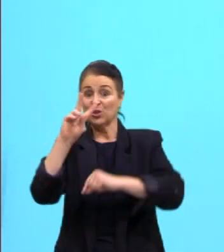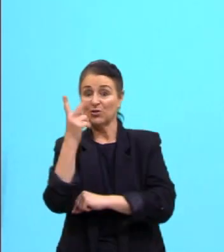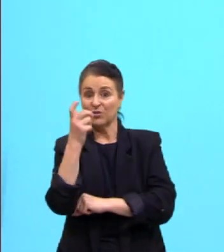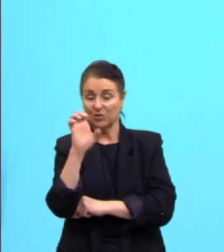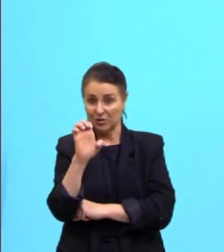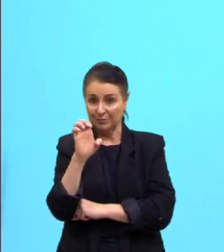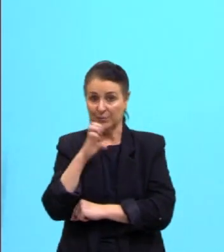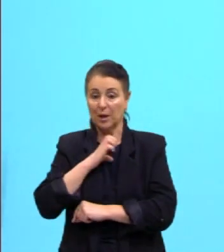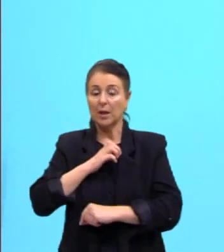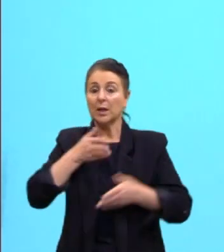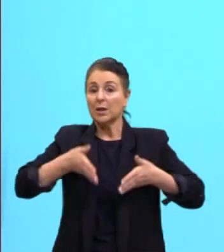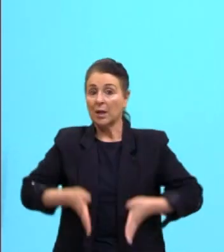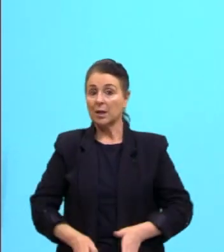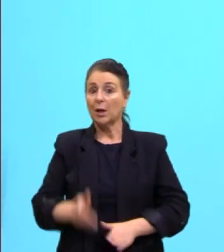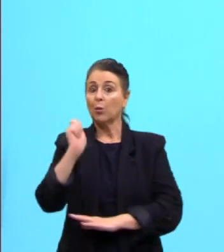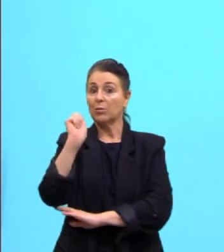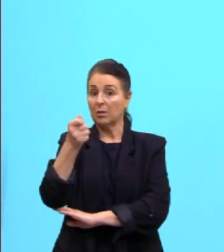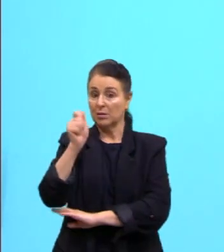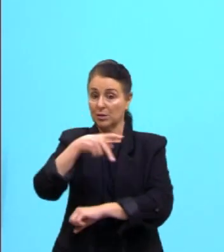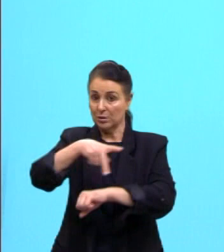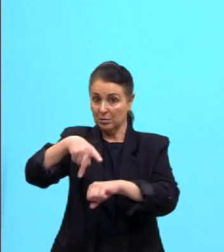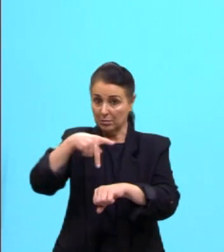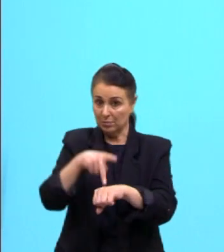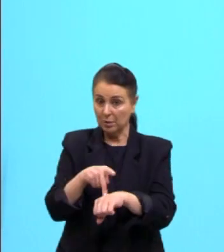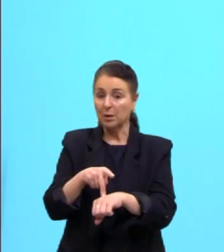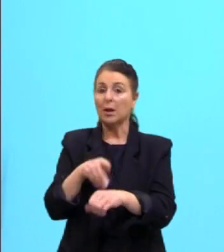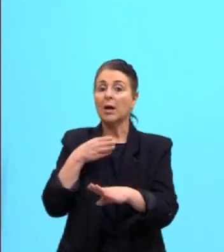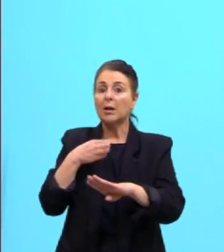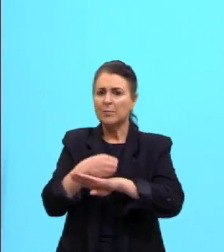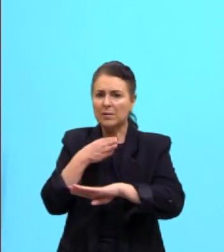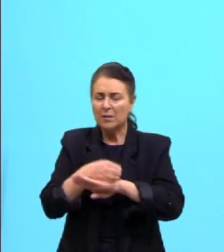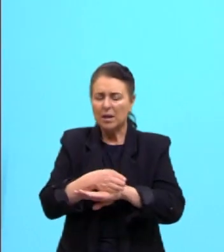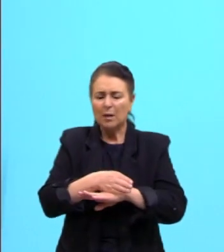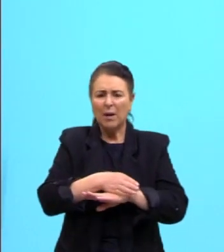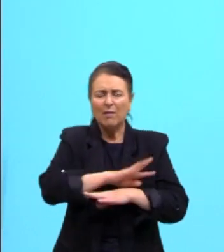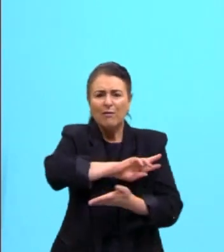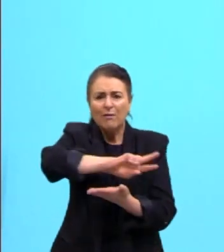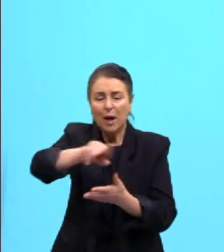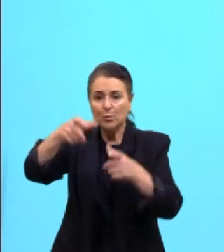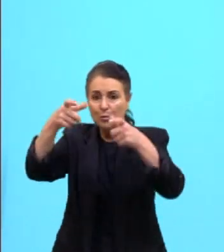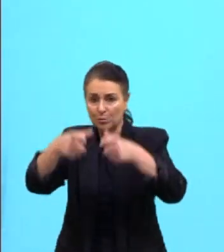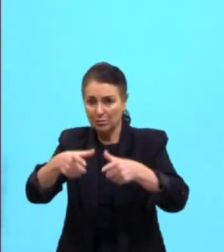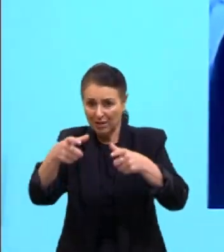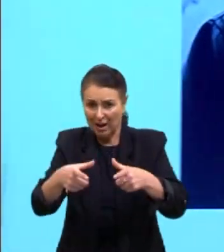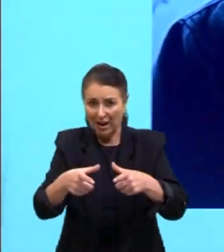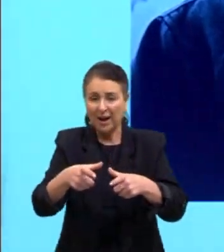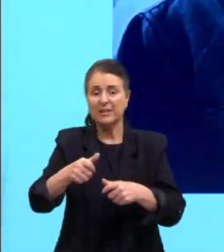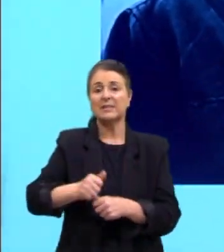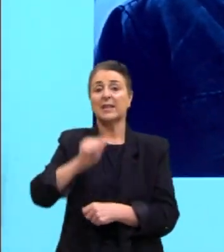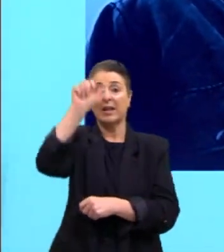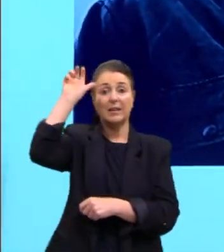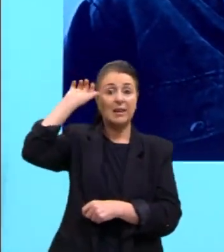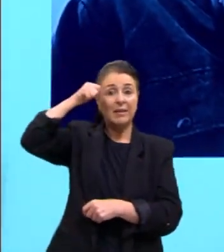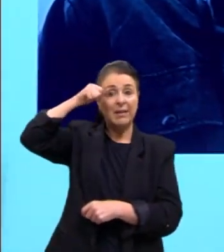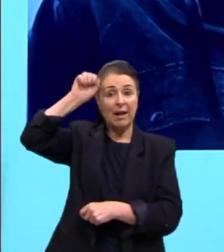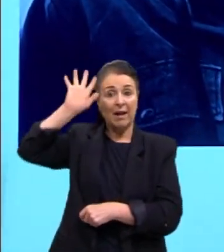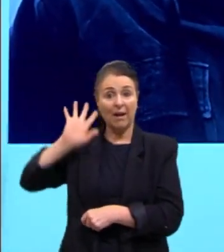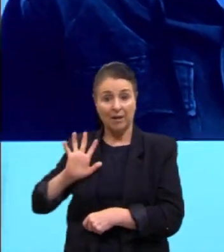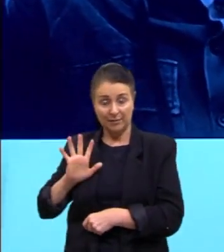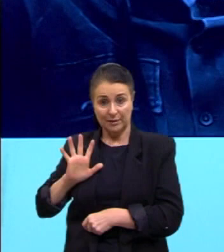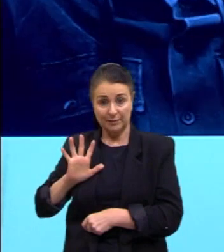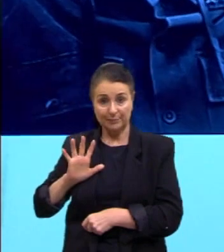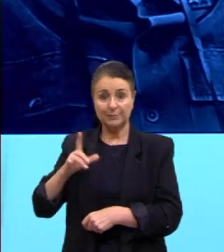em outras lutas por libertação inclusive na África no Congo aqui Camila se enforhegos né um que é um pouquinho menos